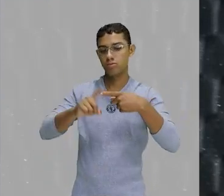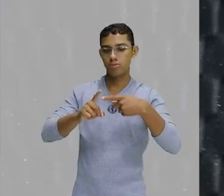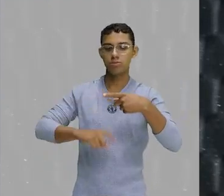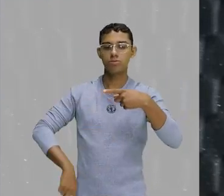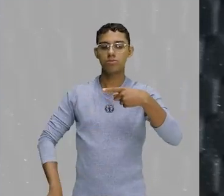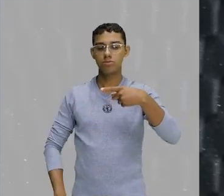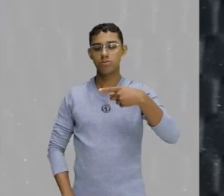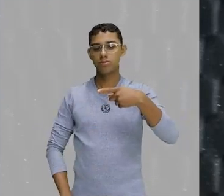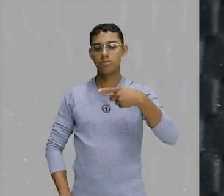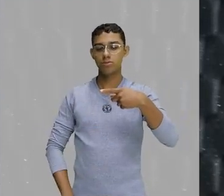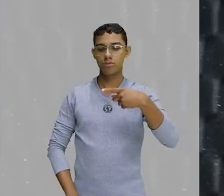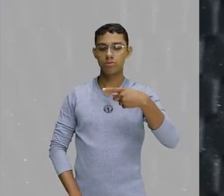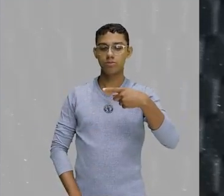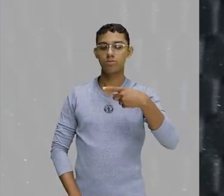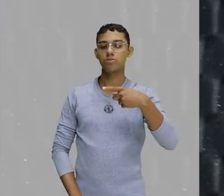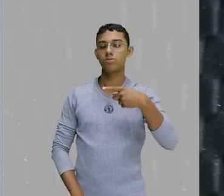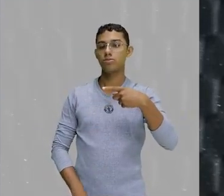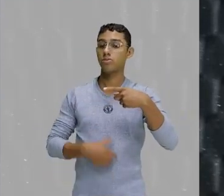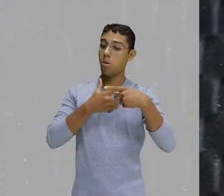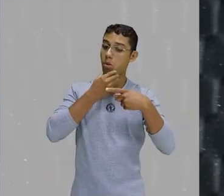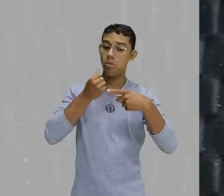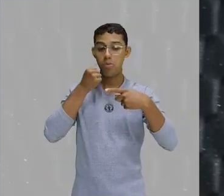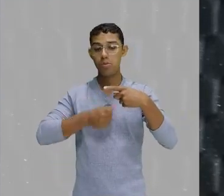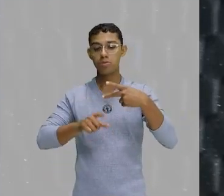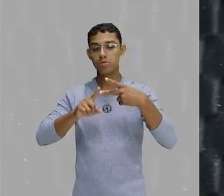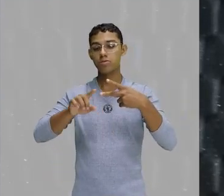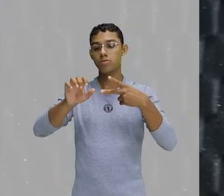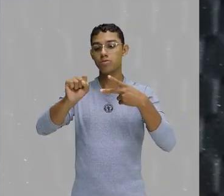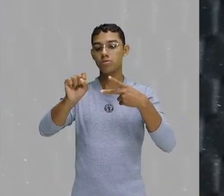heterogenéricos, gêneros diferentes.